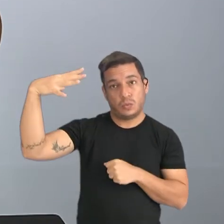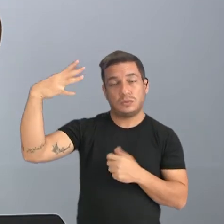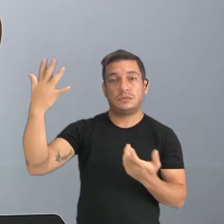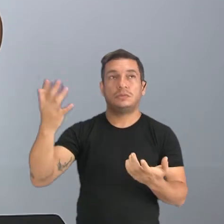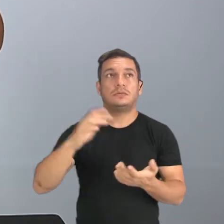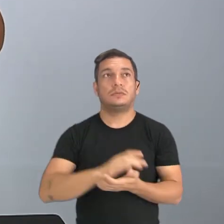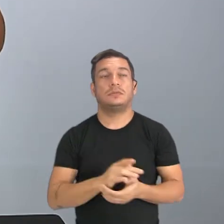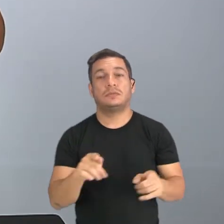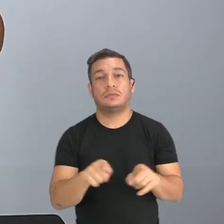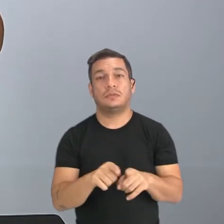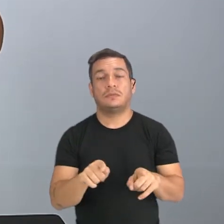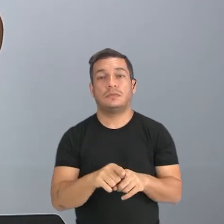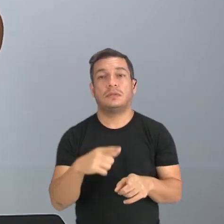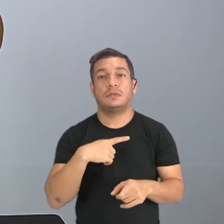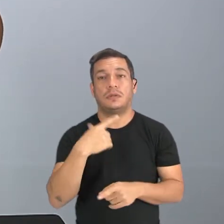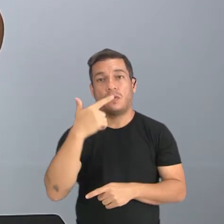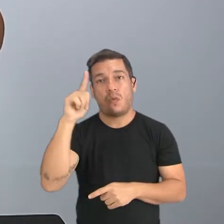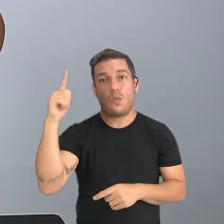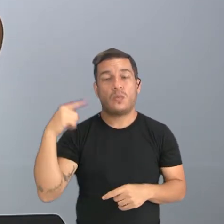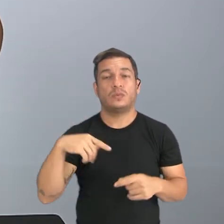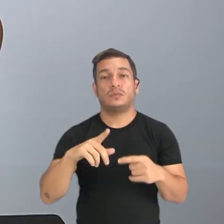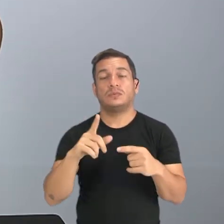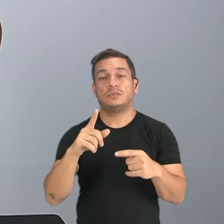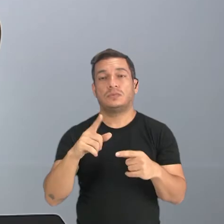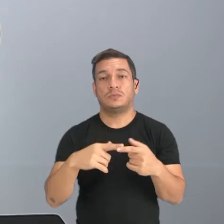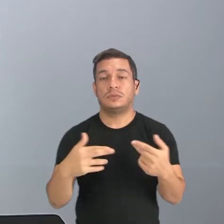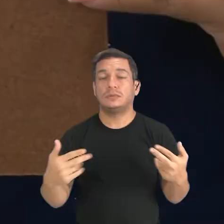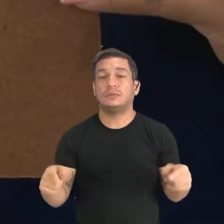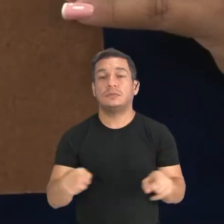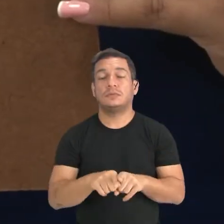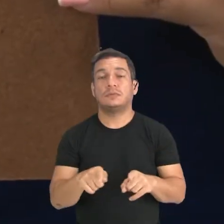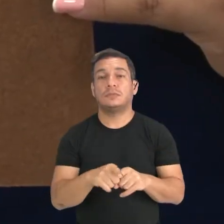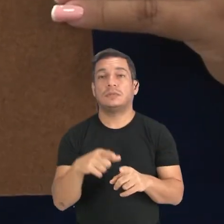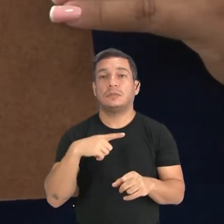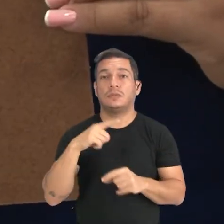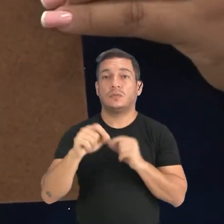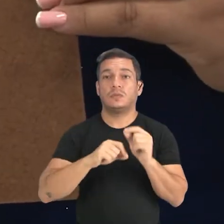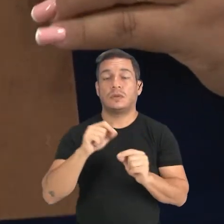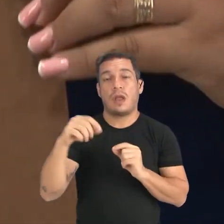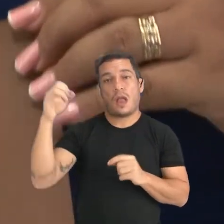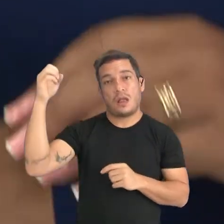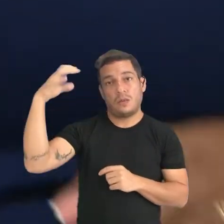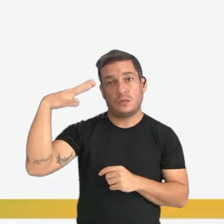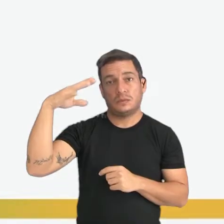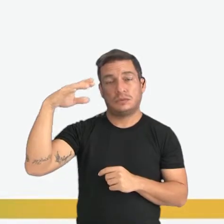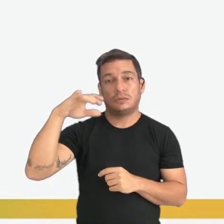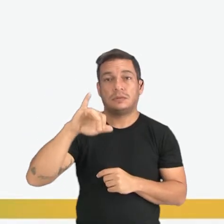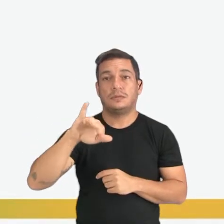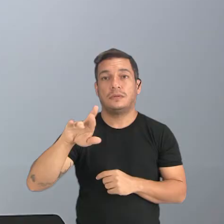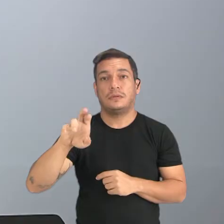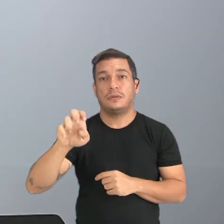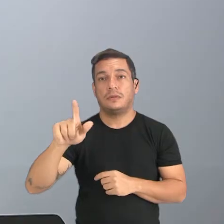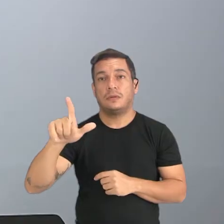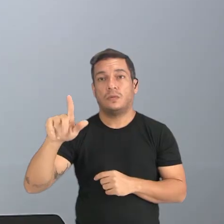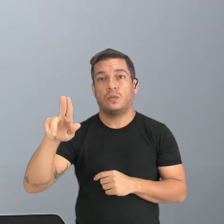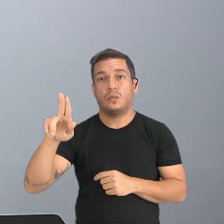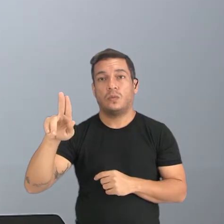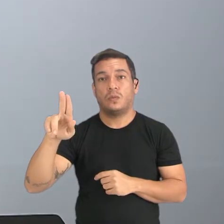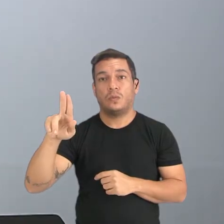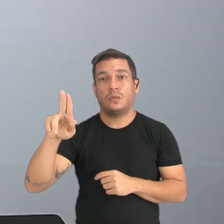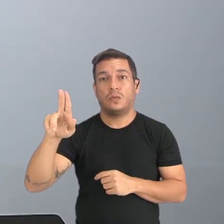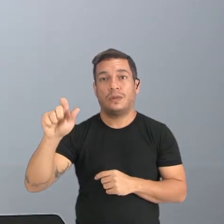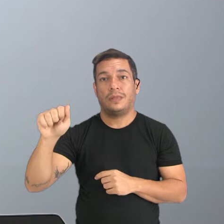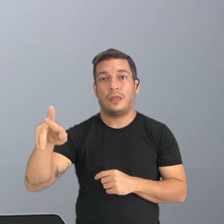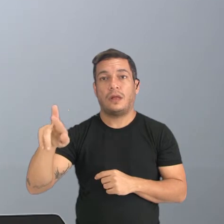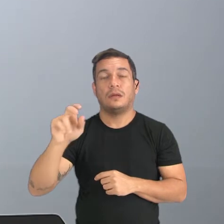a gente tem outros objetos que refletem essa luz irregular, que é